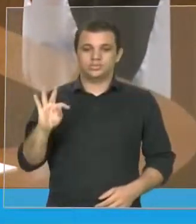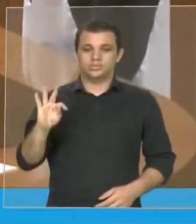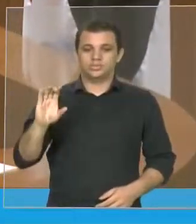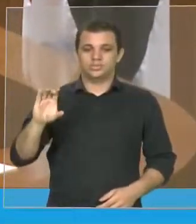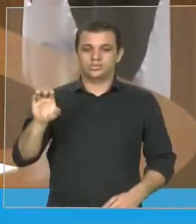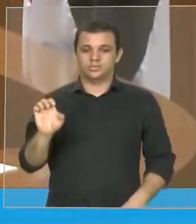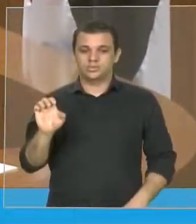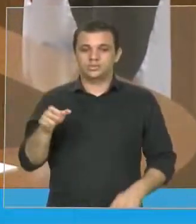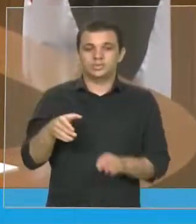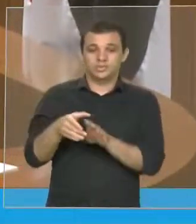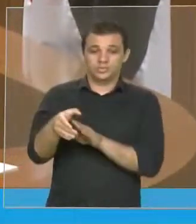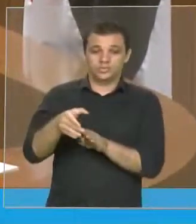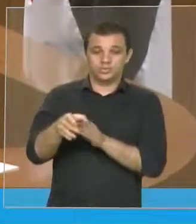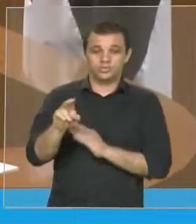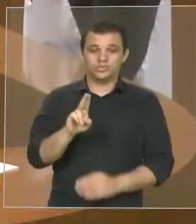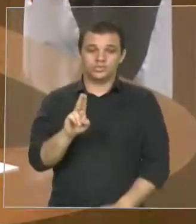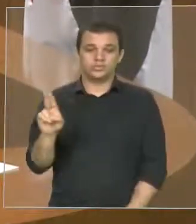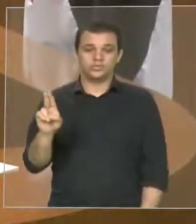conselheiro